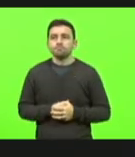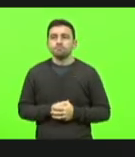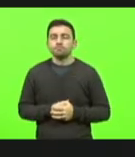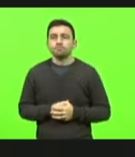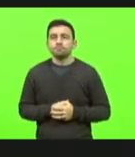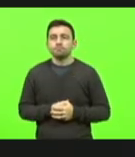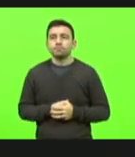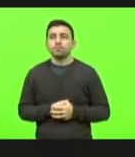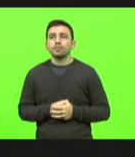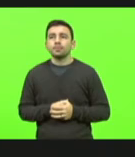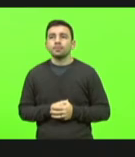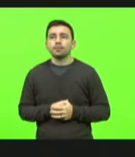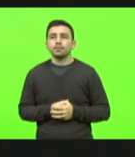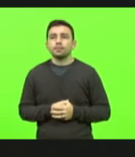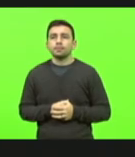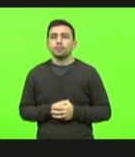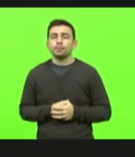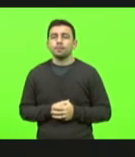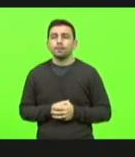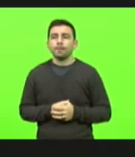Eu coloco em